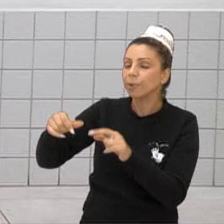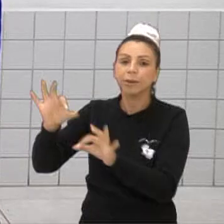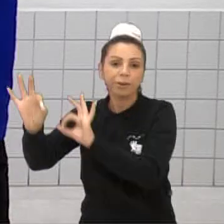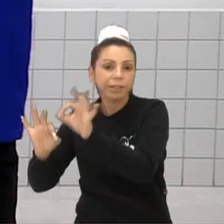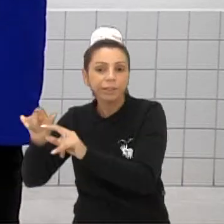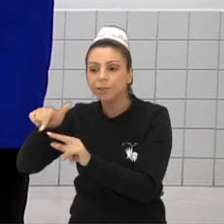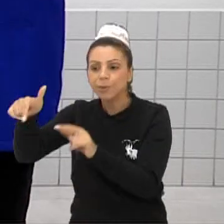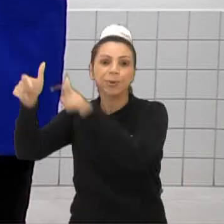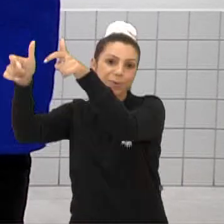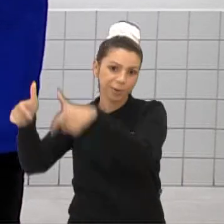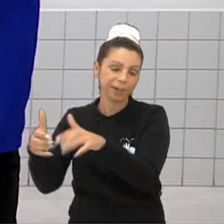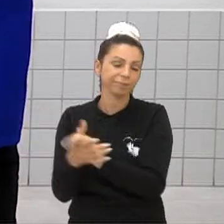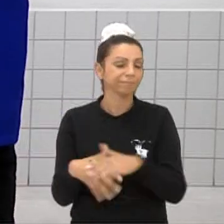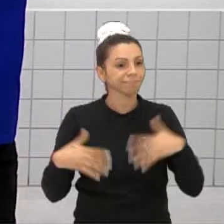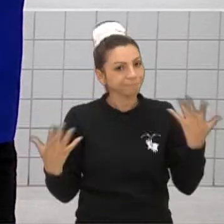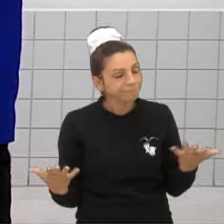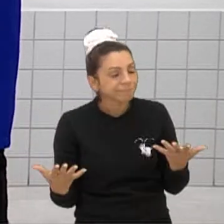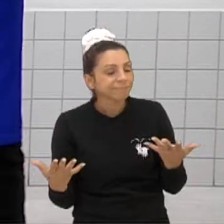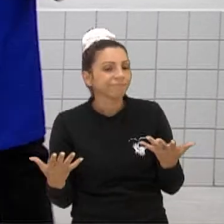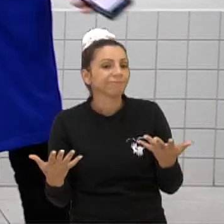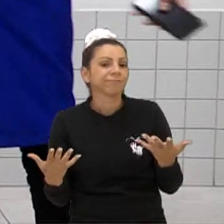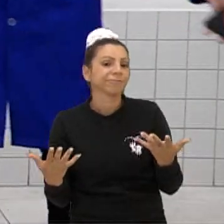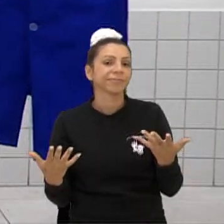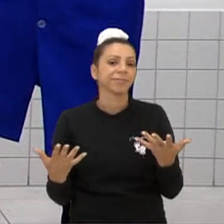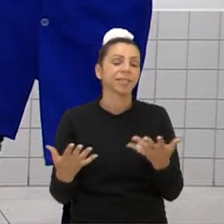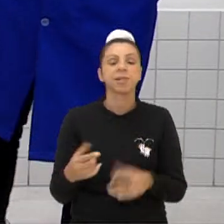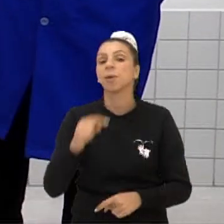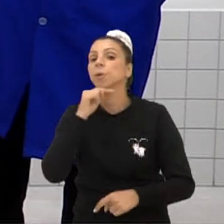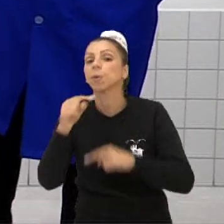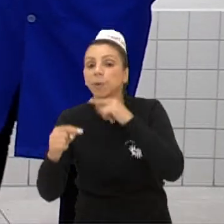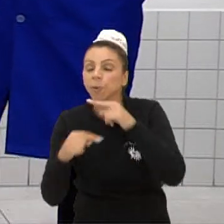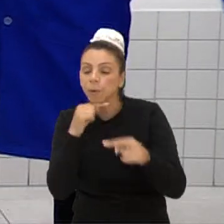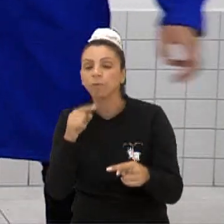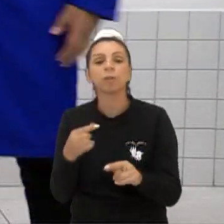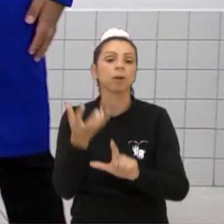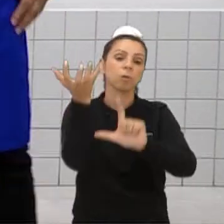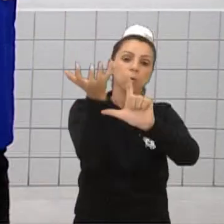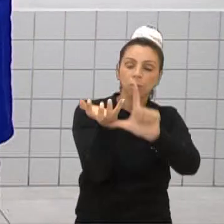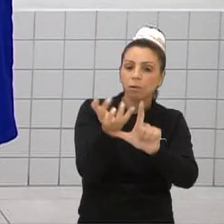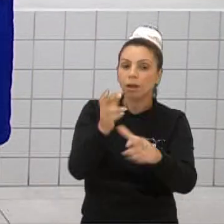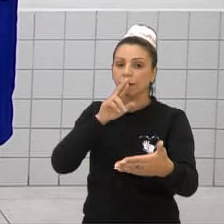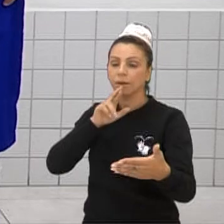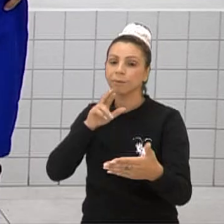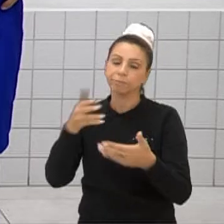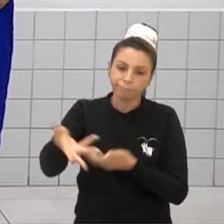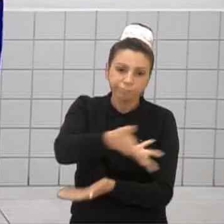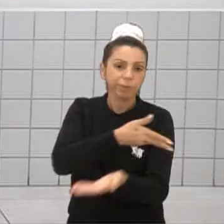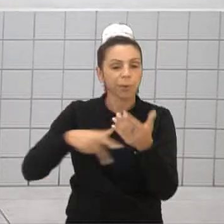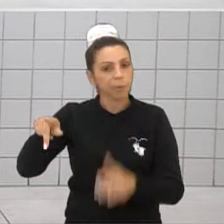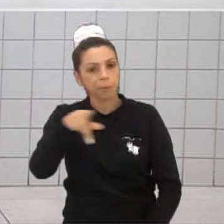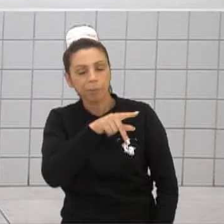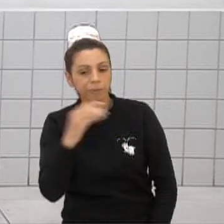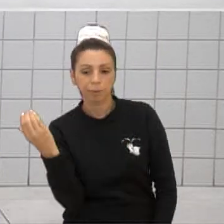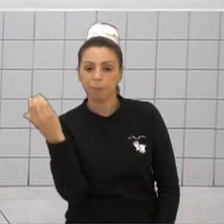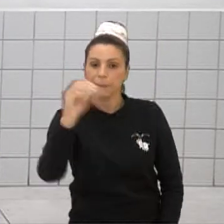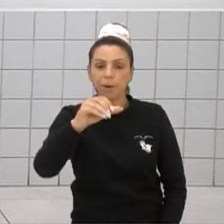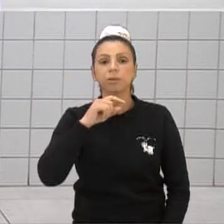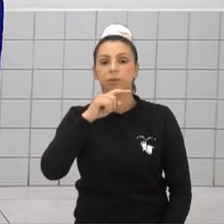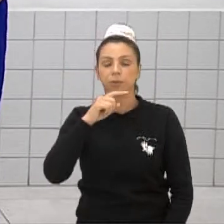gente? Então é isso, Espero gente. que tenha aprendido. Qualquer dúvida, vai no Class, fale com o seu professor, coloca toda a dúvida